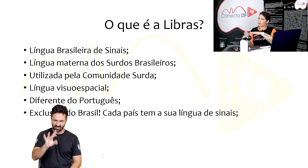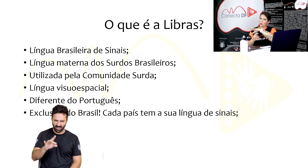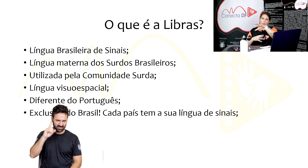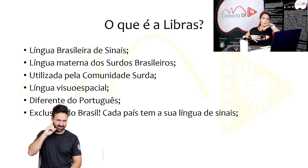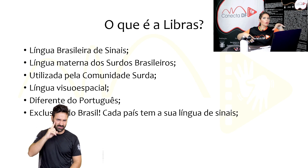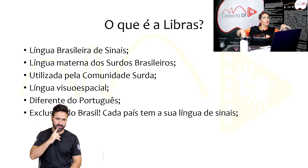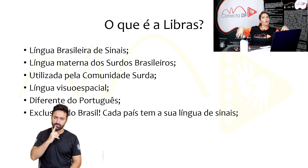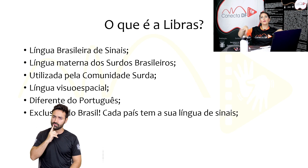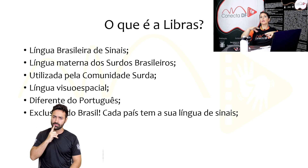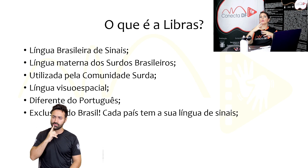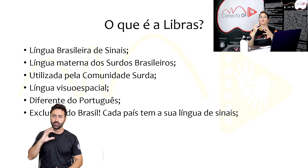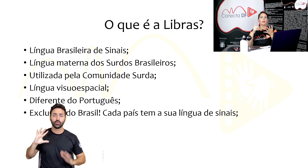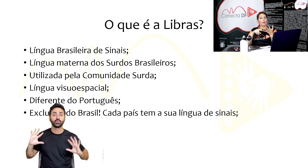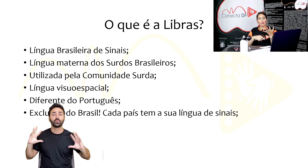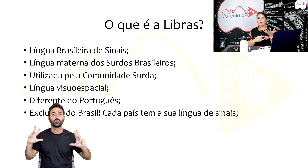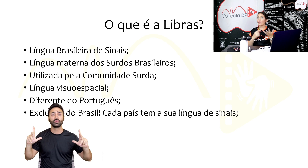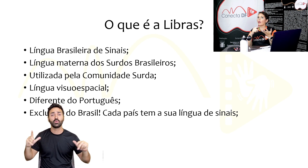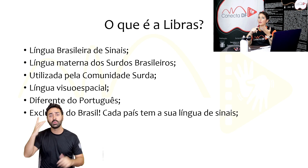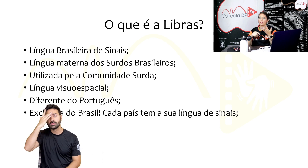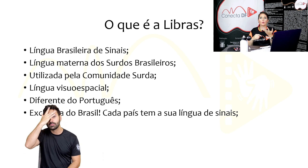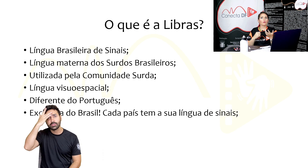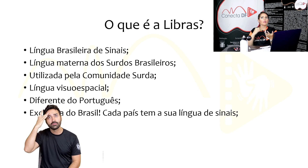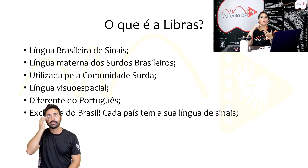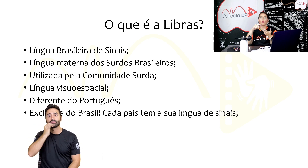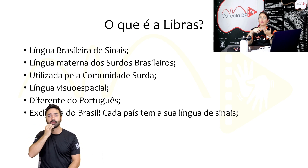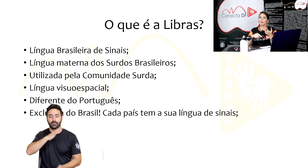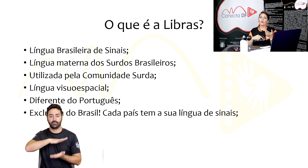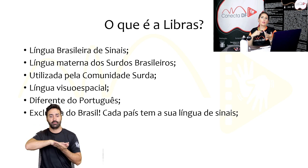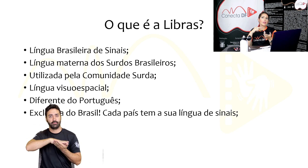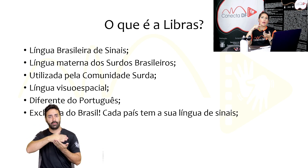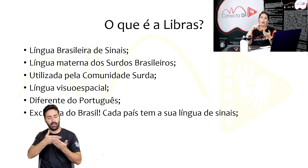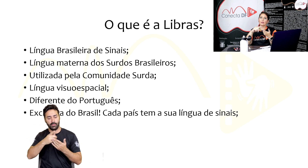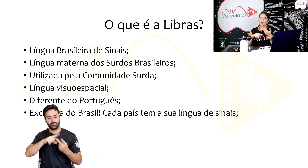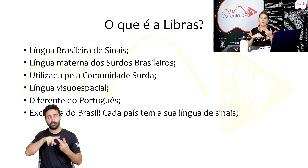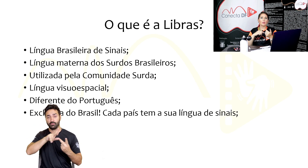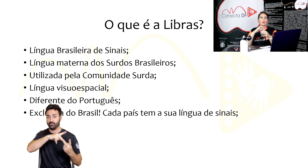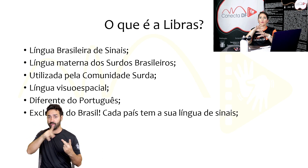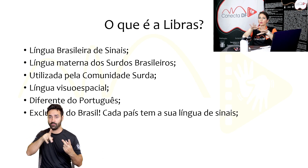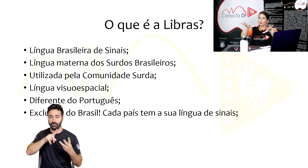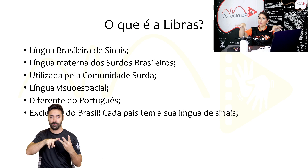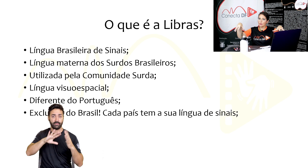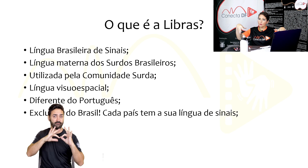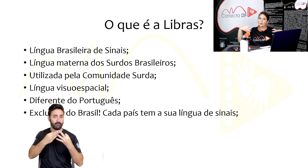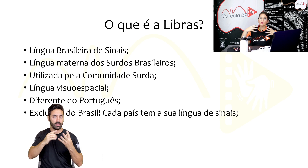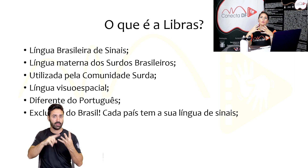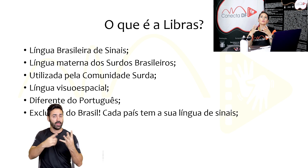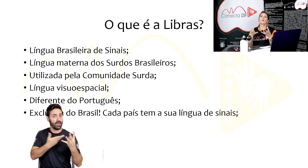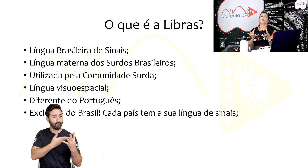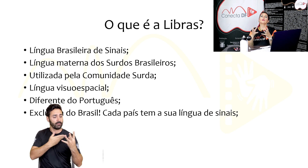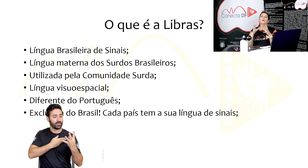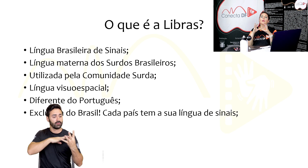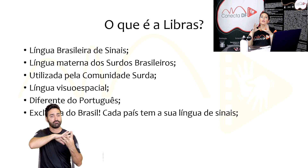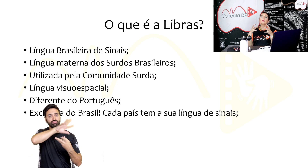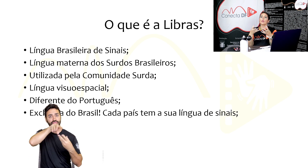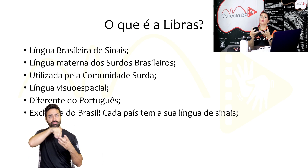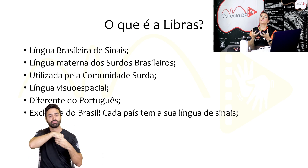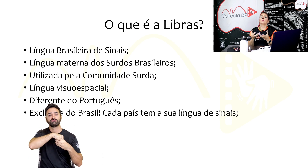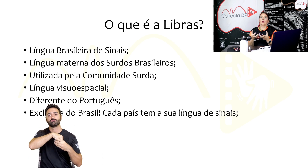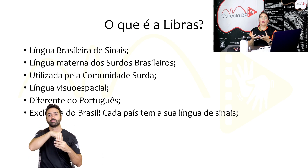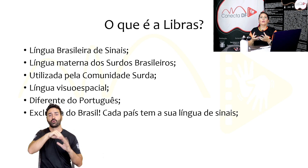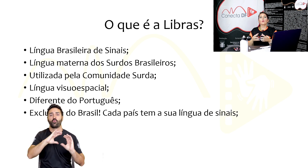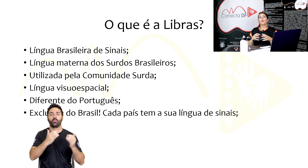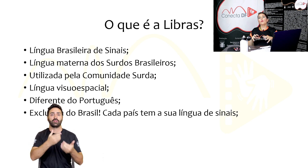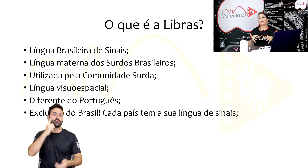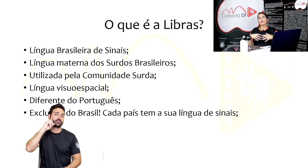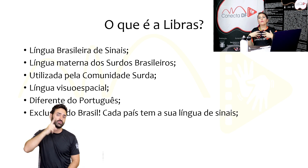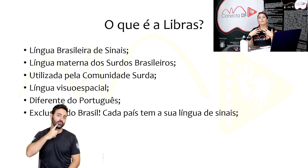aquelas pessoas que estão envolvidas ali. Intérpretes, professores, familiares, amigos, todas as pessoas que estão ali inseridas